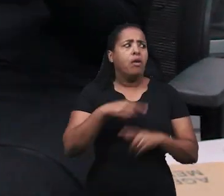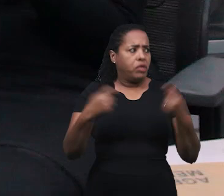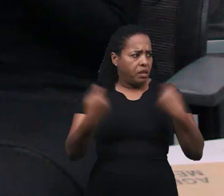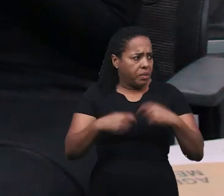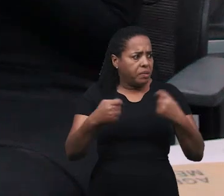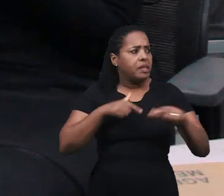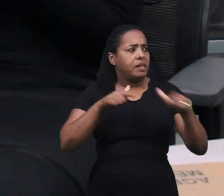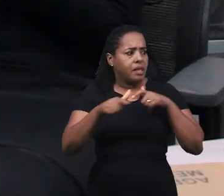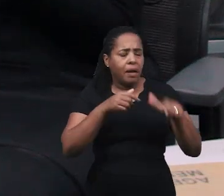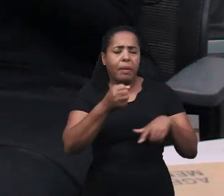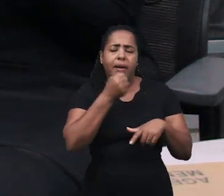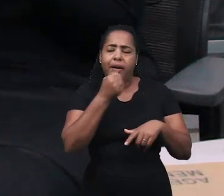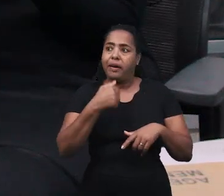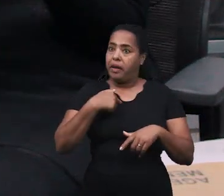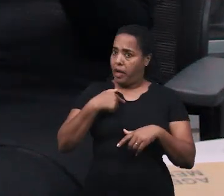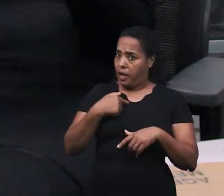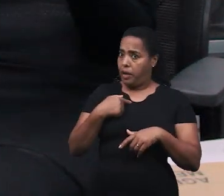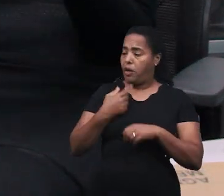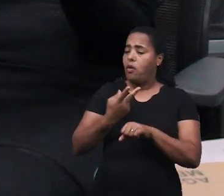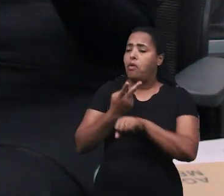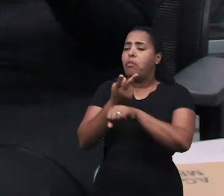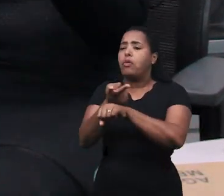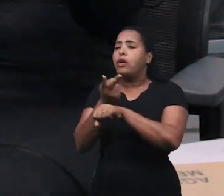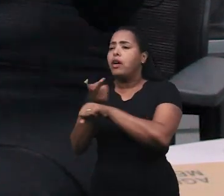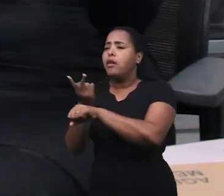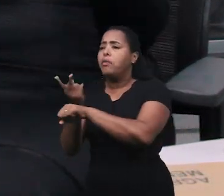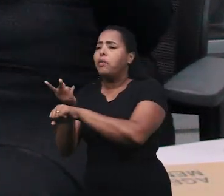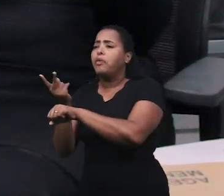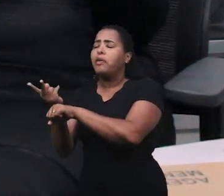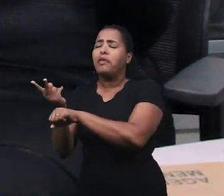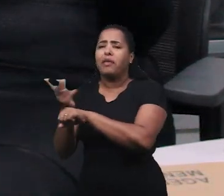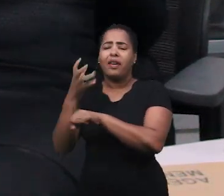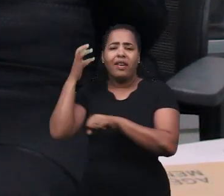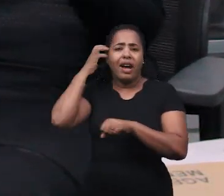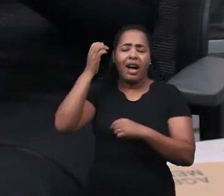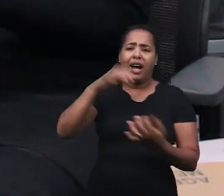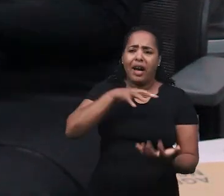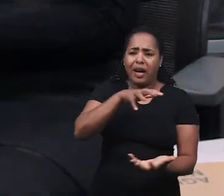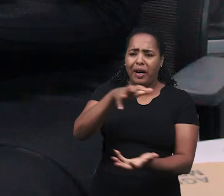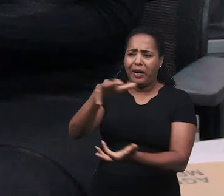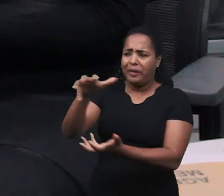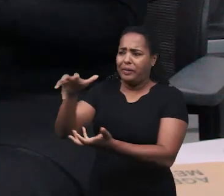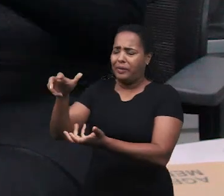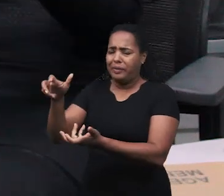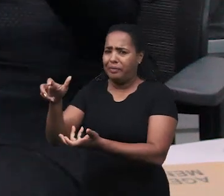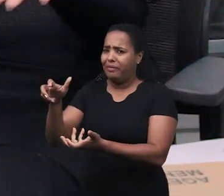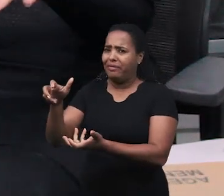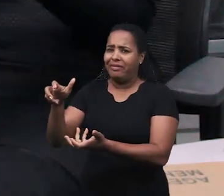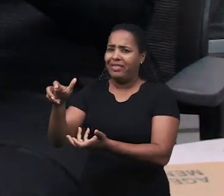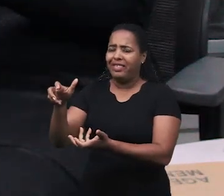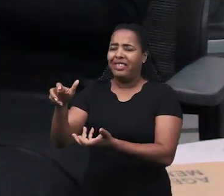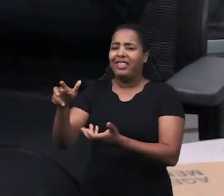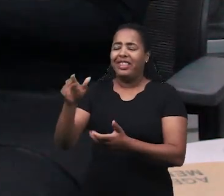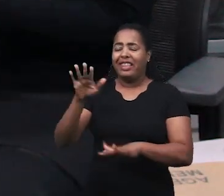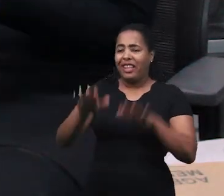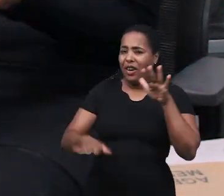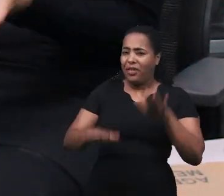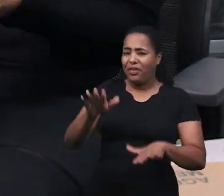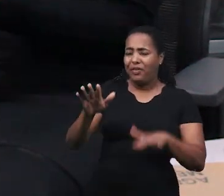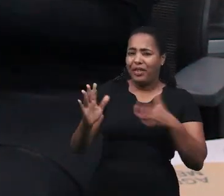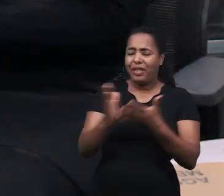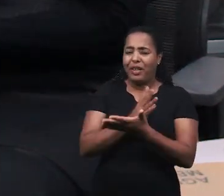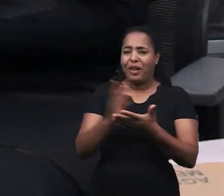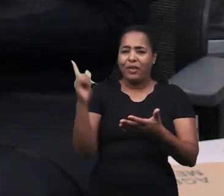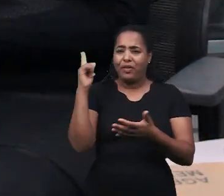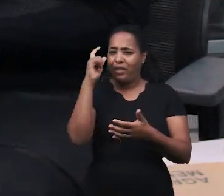você tem que trabalhar numa rádio. E eu procurar as rádios aí, vamos dizer, do mundo, As né? seculares, Eu teria, né? seculares, eu teria talvez